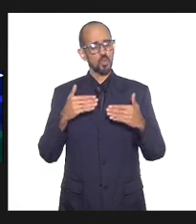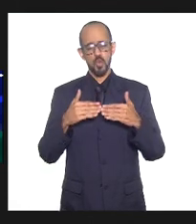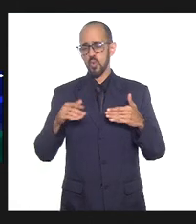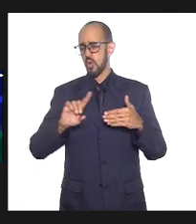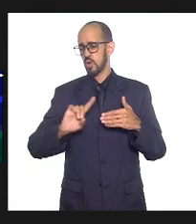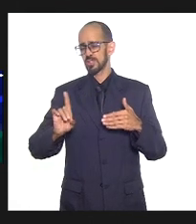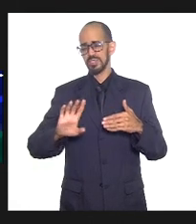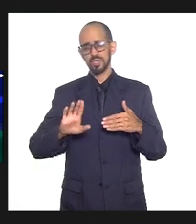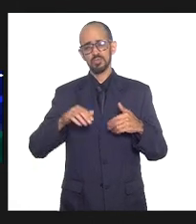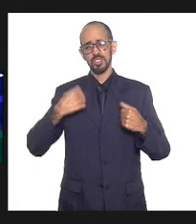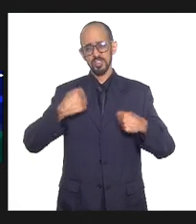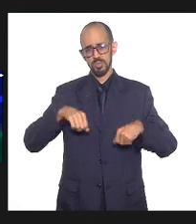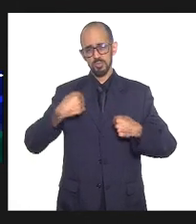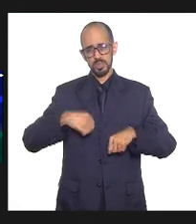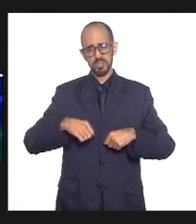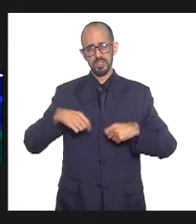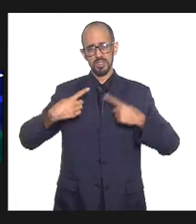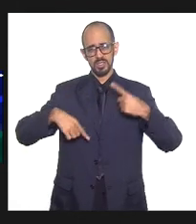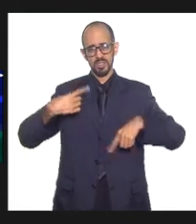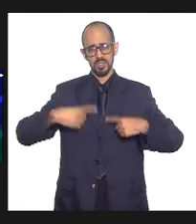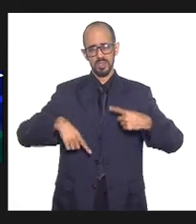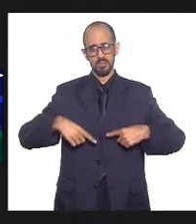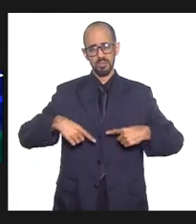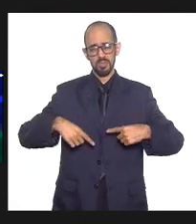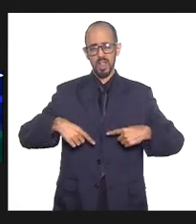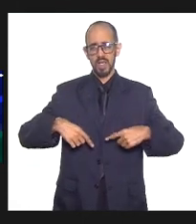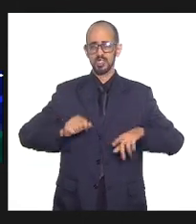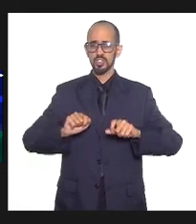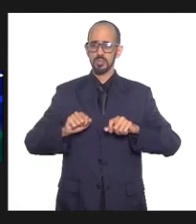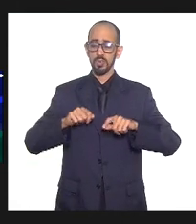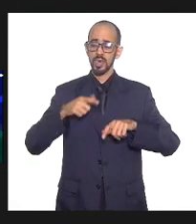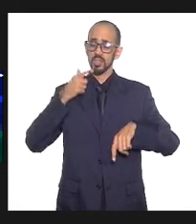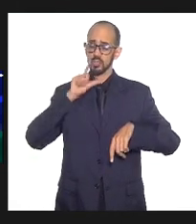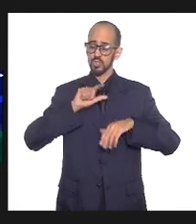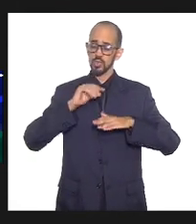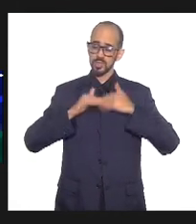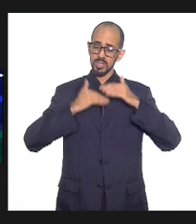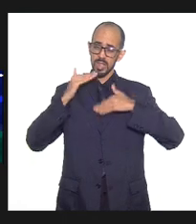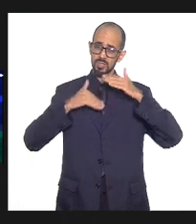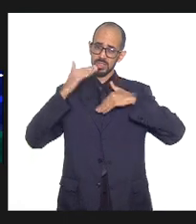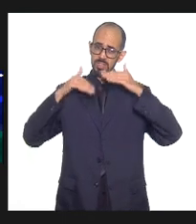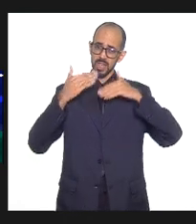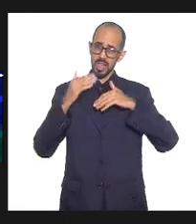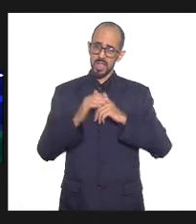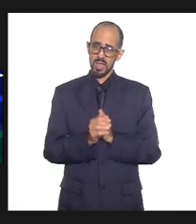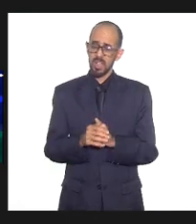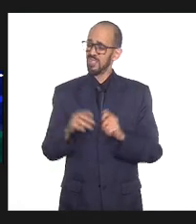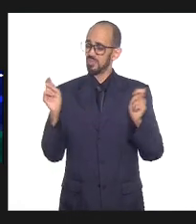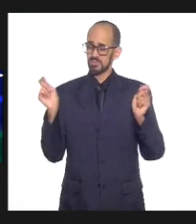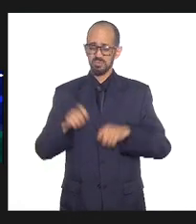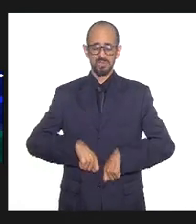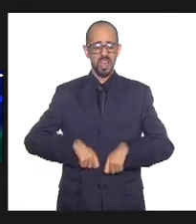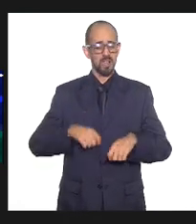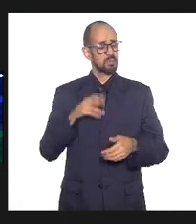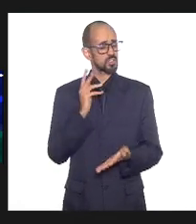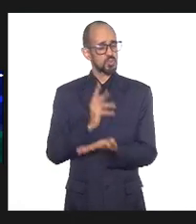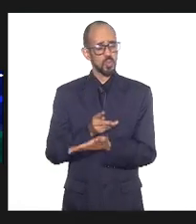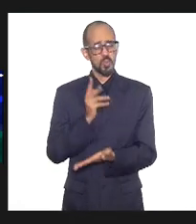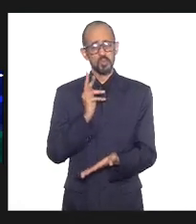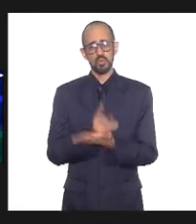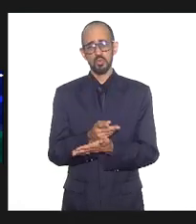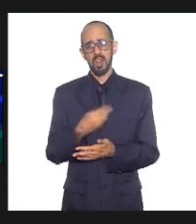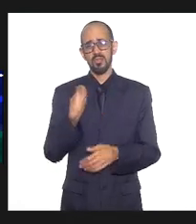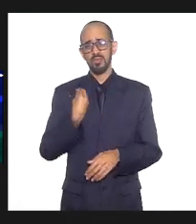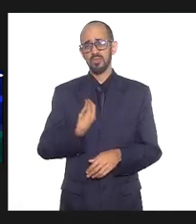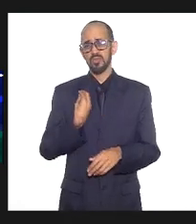que travar esse debate internamente para a gente poder avançar. Não dá mais para a gente viver